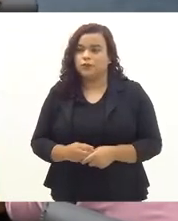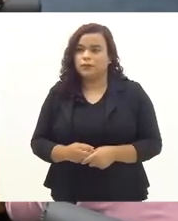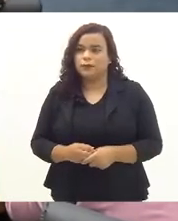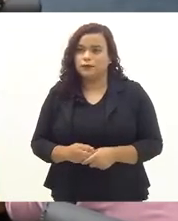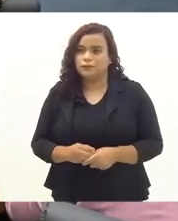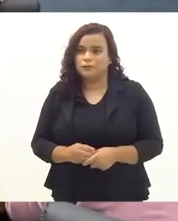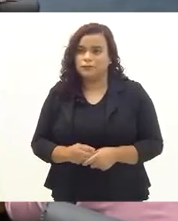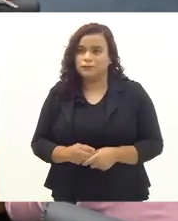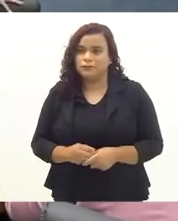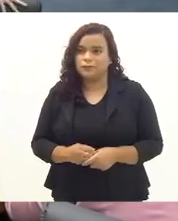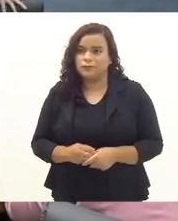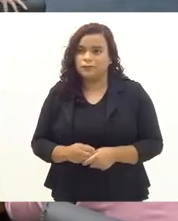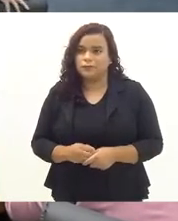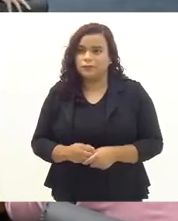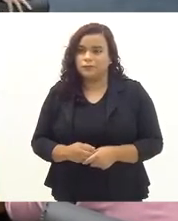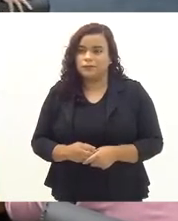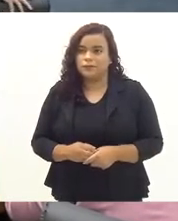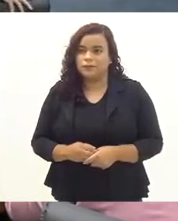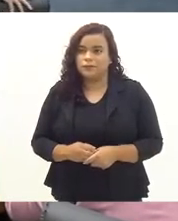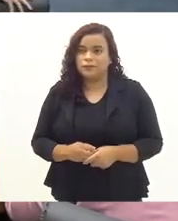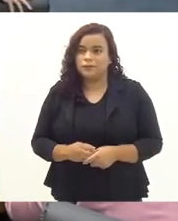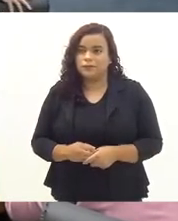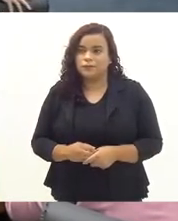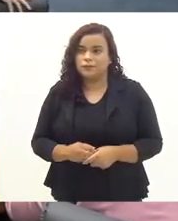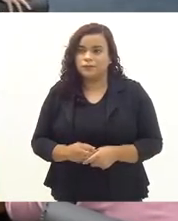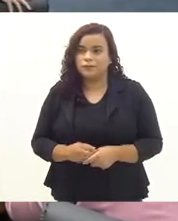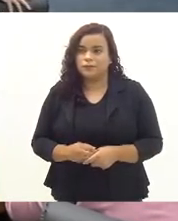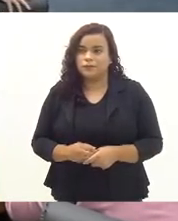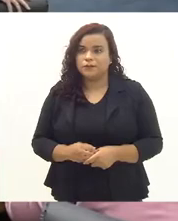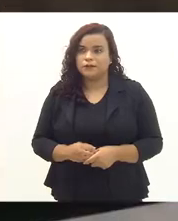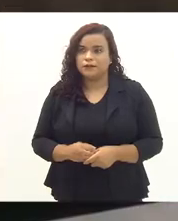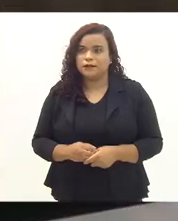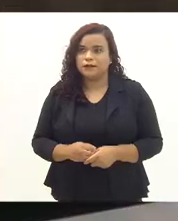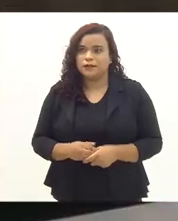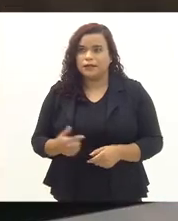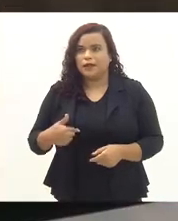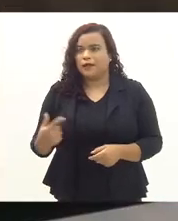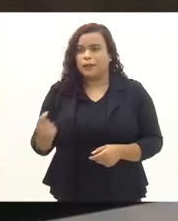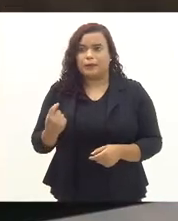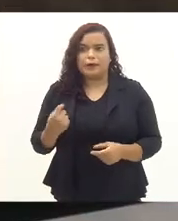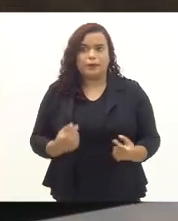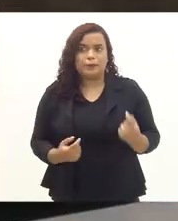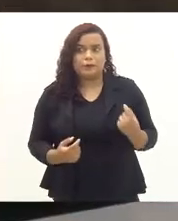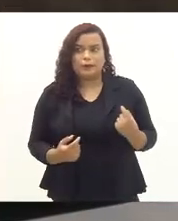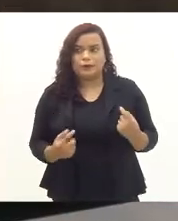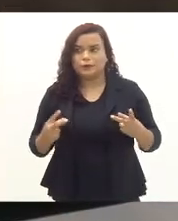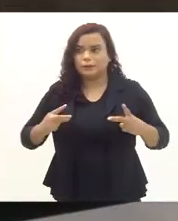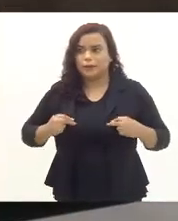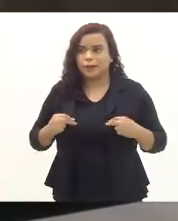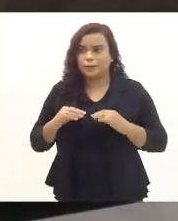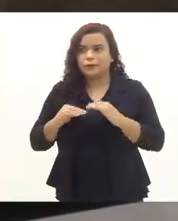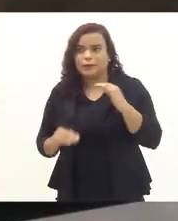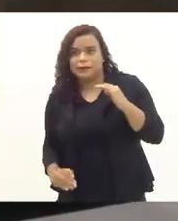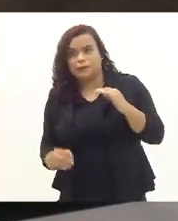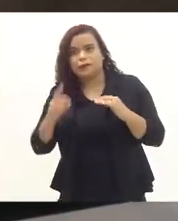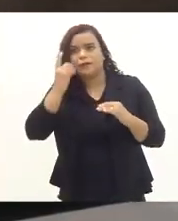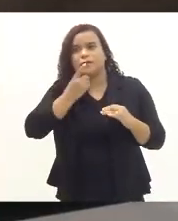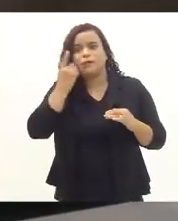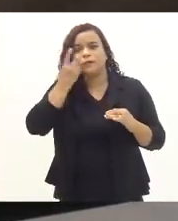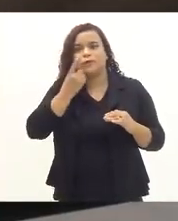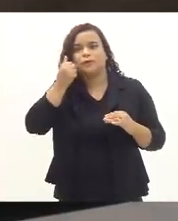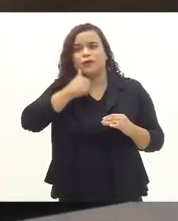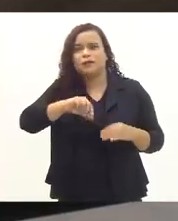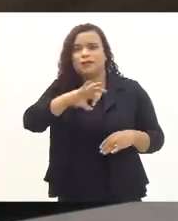e quando eu apertar Quem Sou Eu no mérito de para divergir da deputada